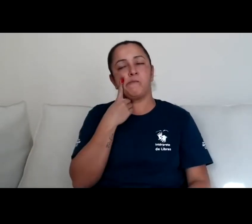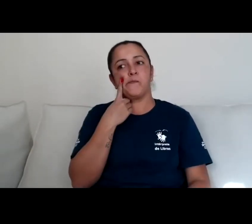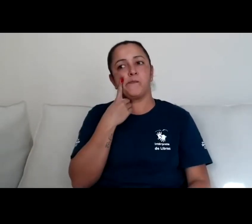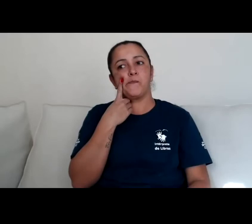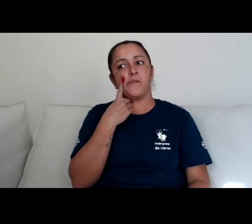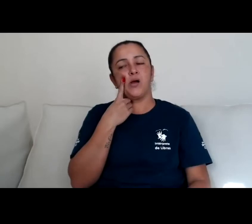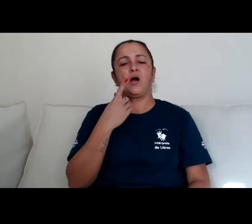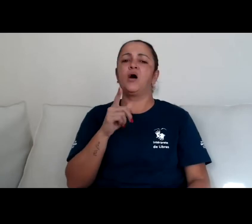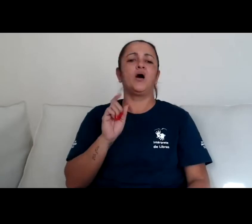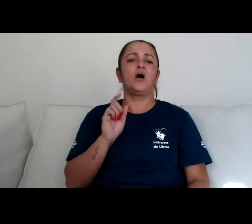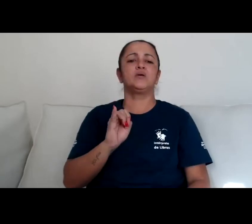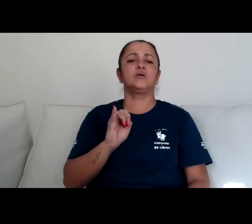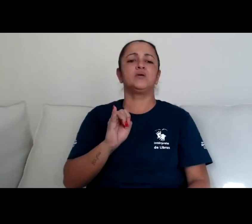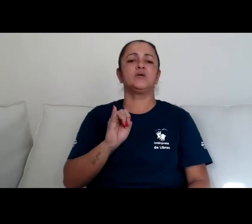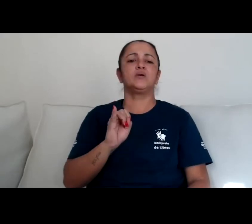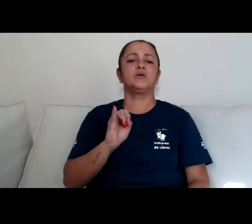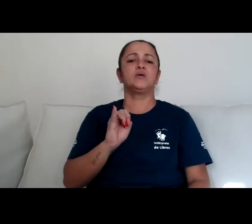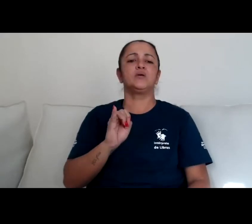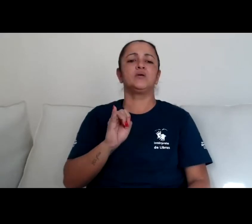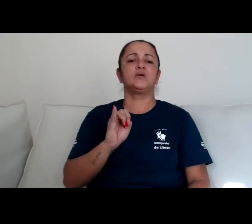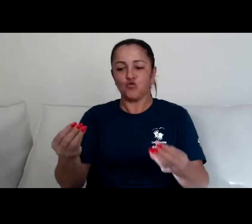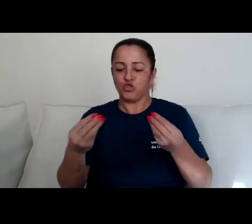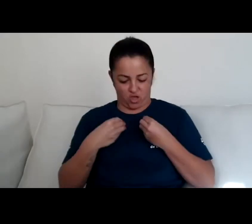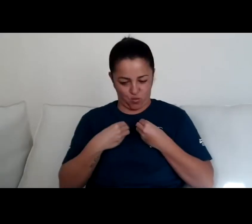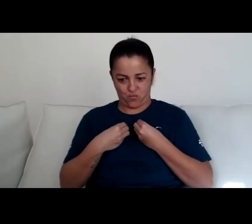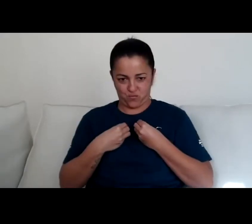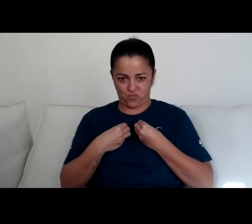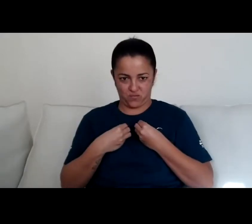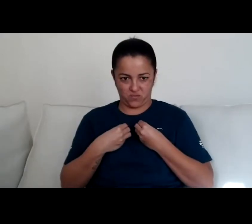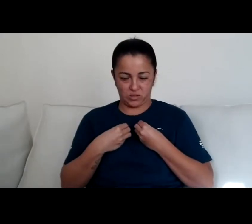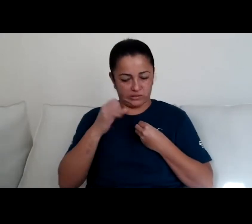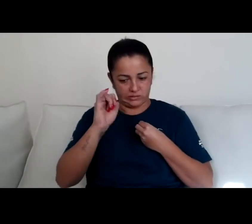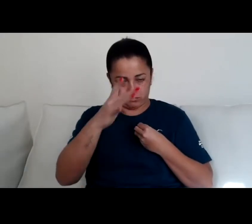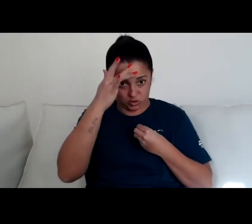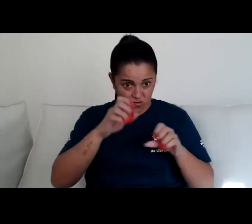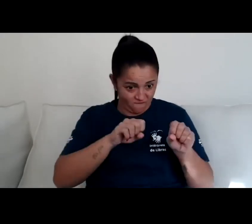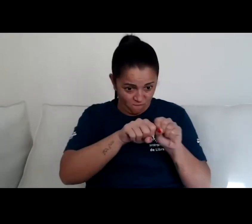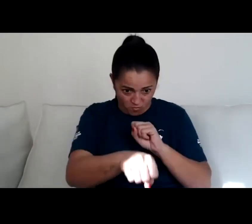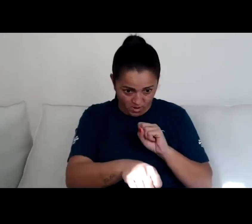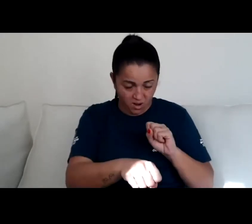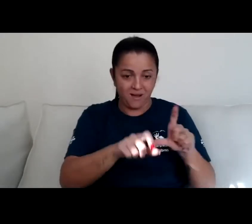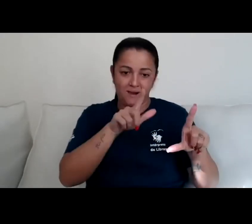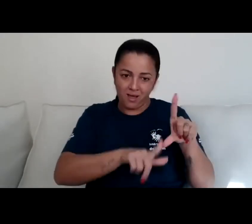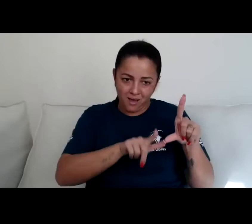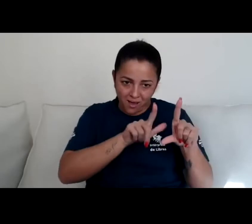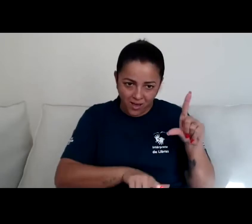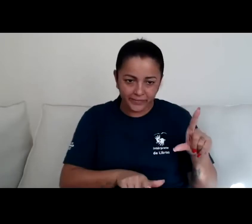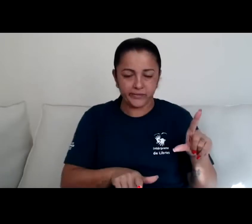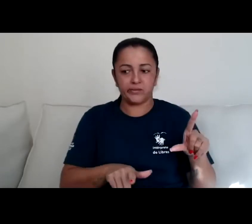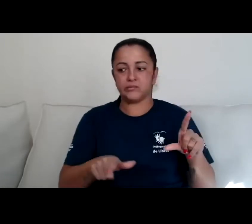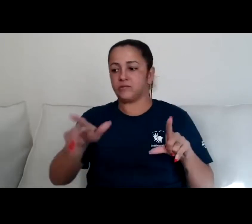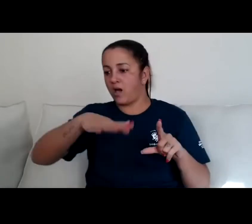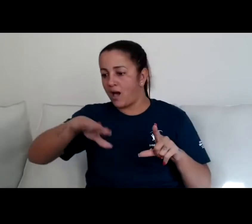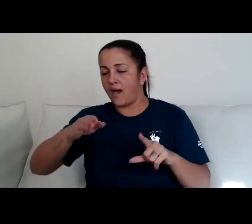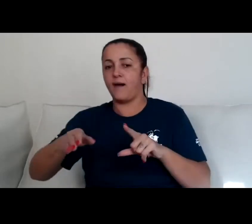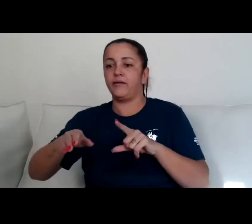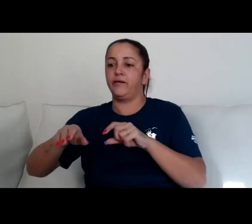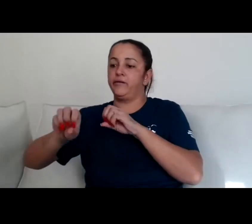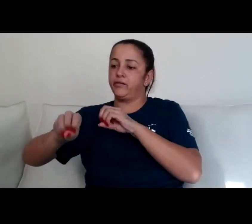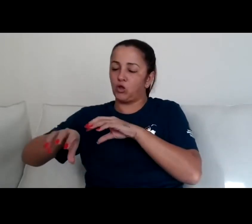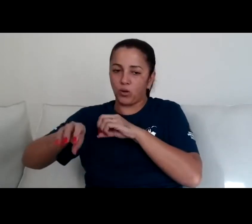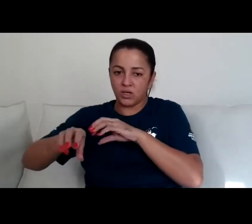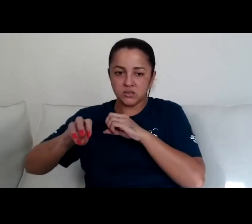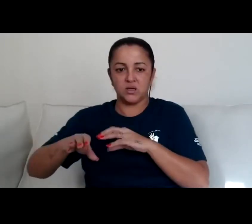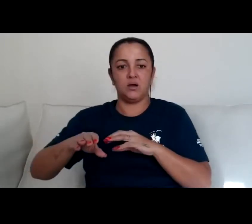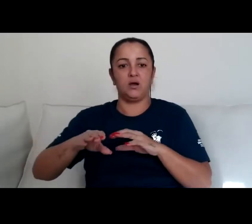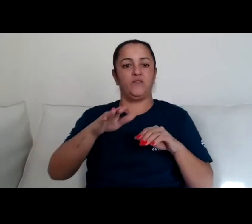isso não está dado para a gente, né? Quem se forma em letras, quem se forma na área da educação, na área da biblioteconomia, nós